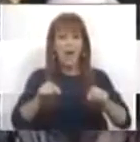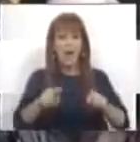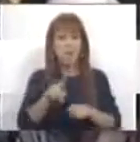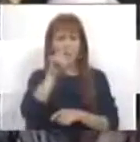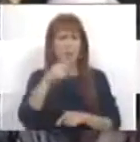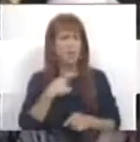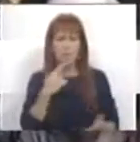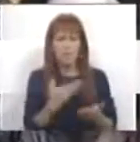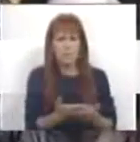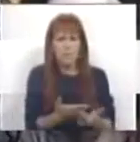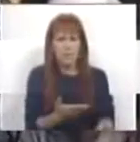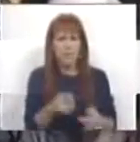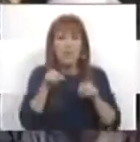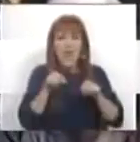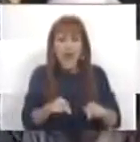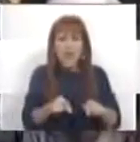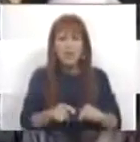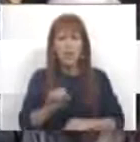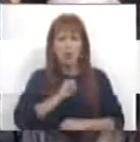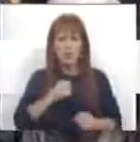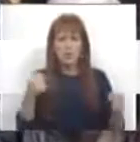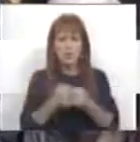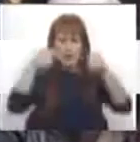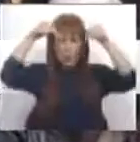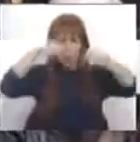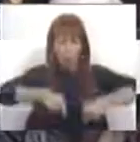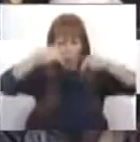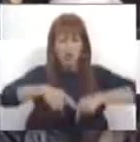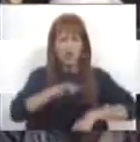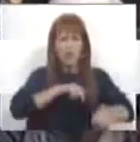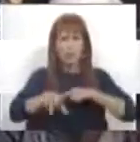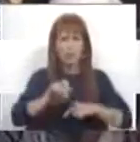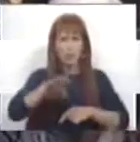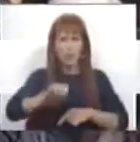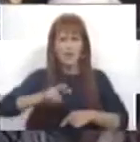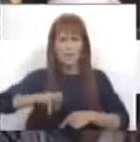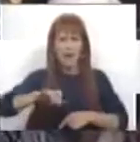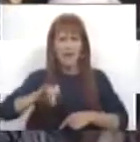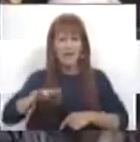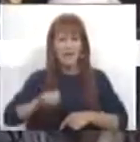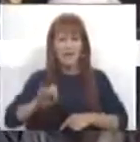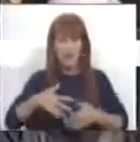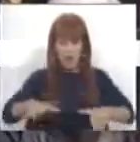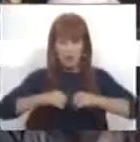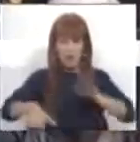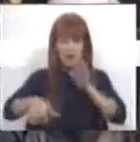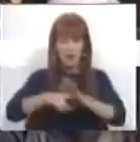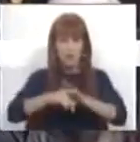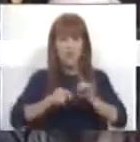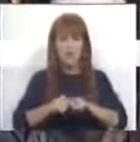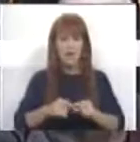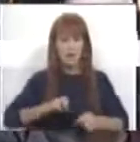questão que não se lhes coloca. Este é o nosso desafio hoje aqui, Sr. Deputado Luís Marques Guedes, é adotar leis